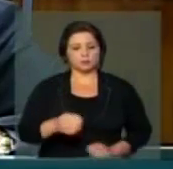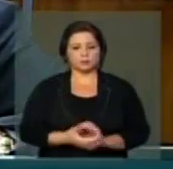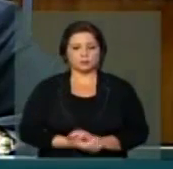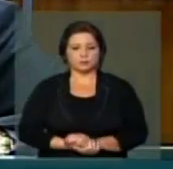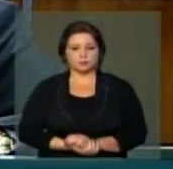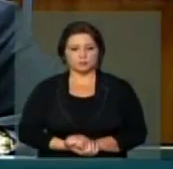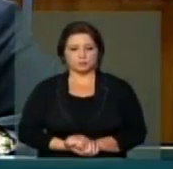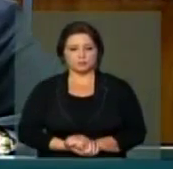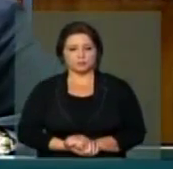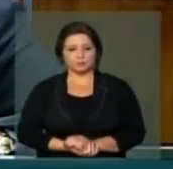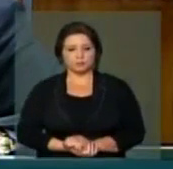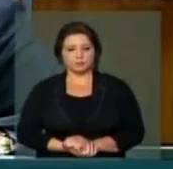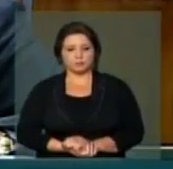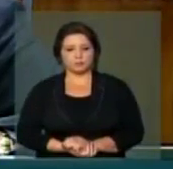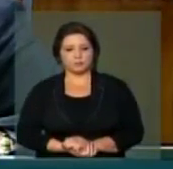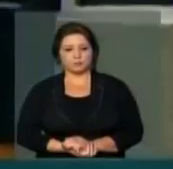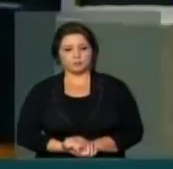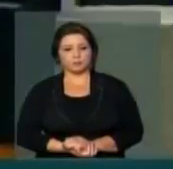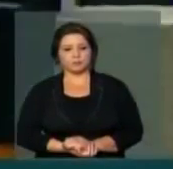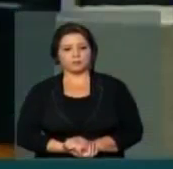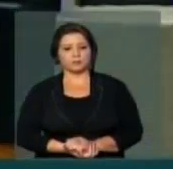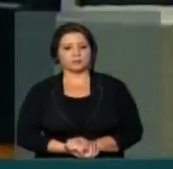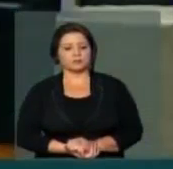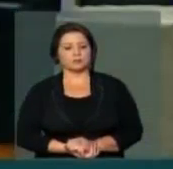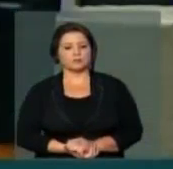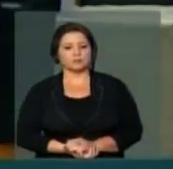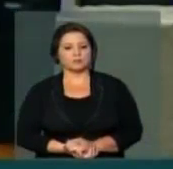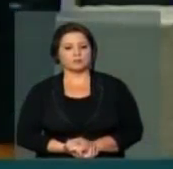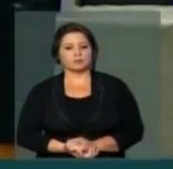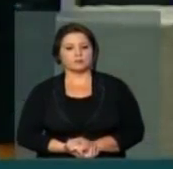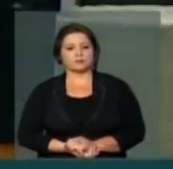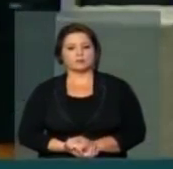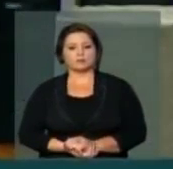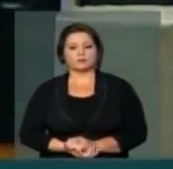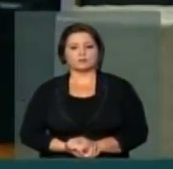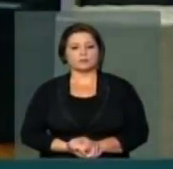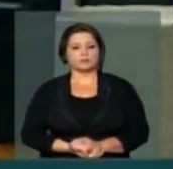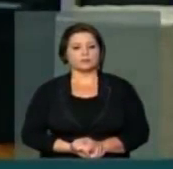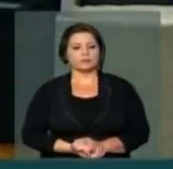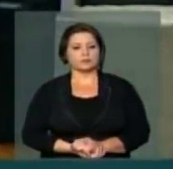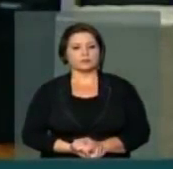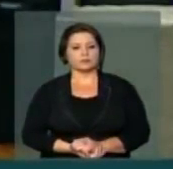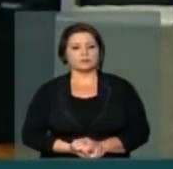25 minutos na tribuna. Obrigado, presidente,